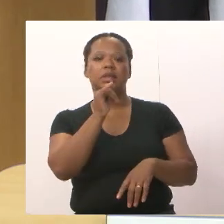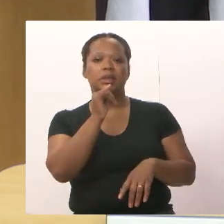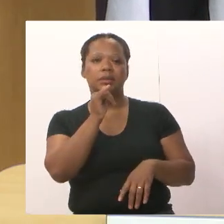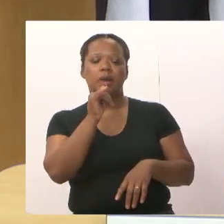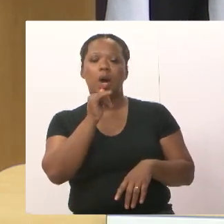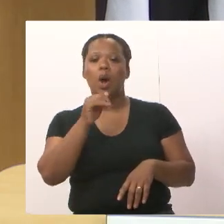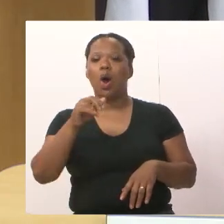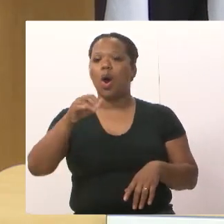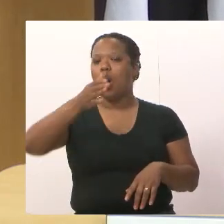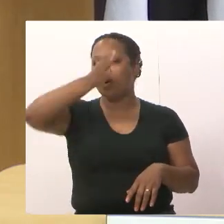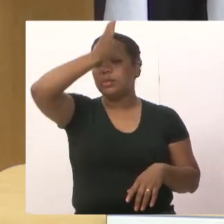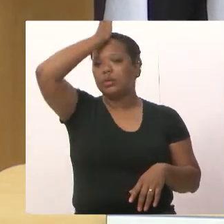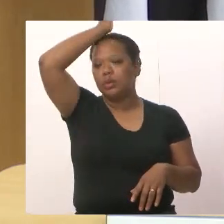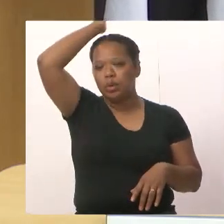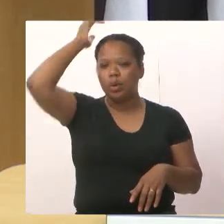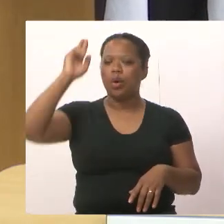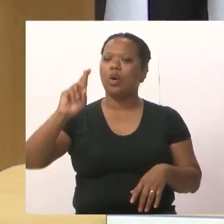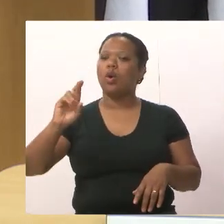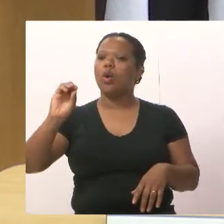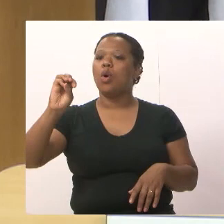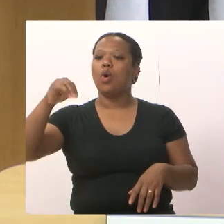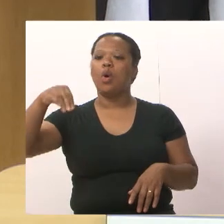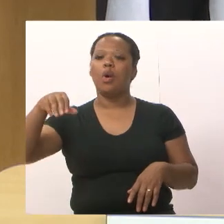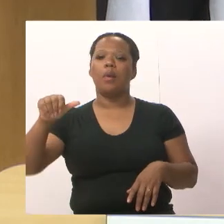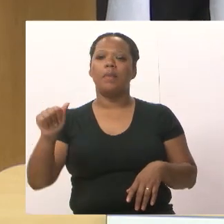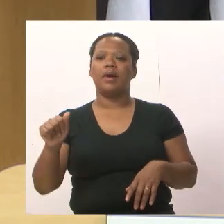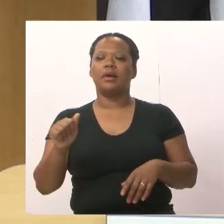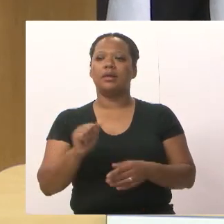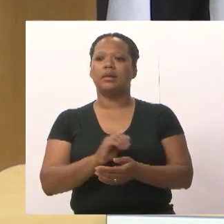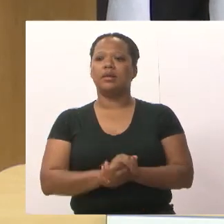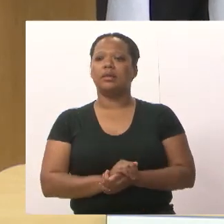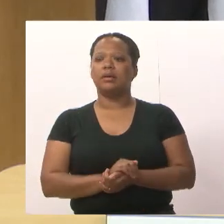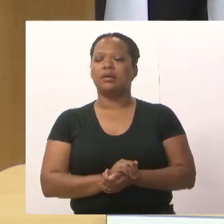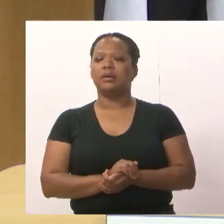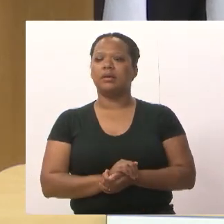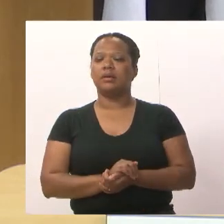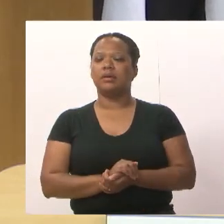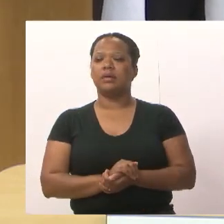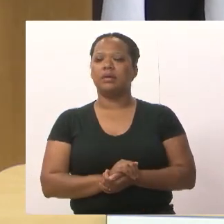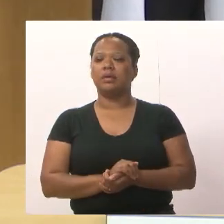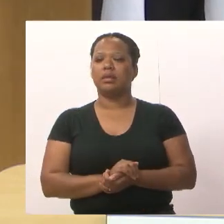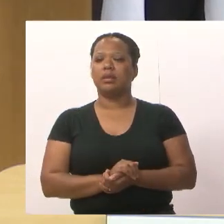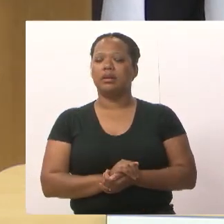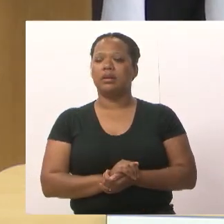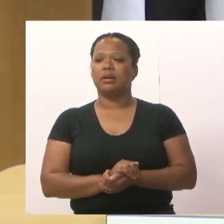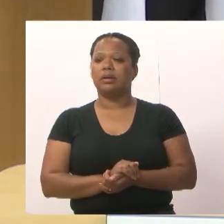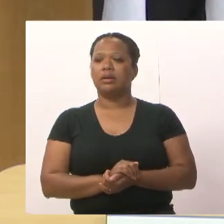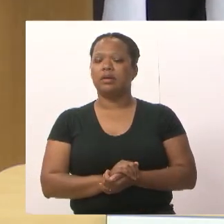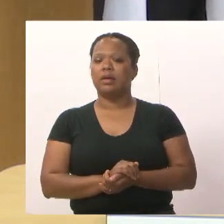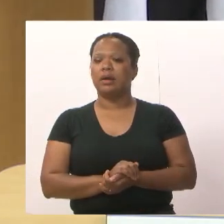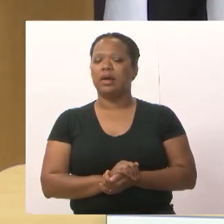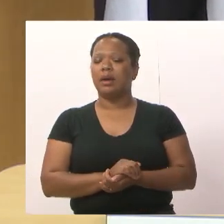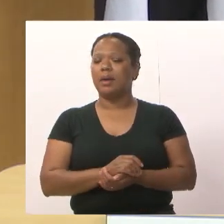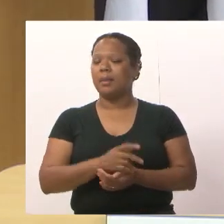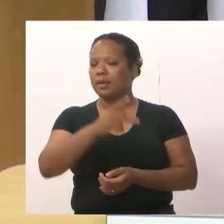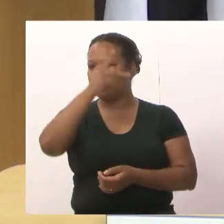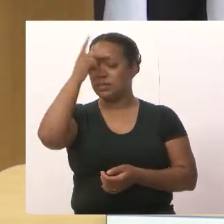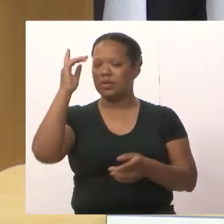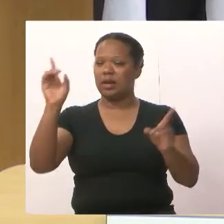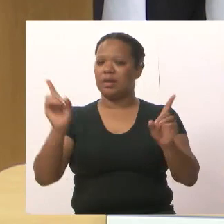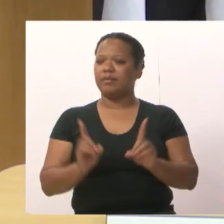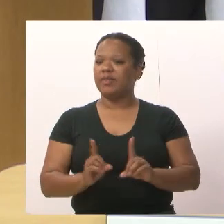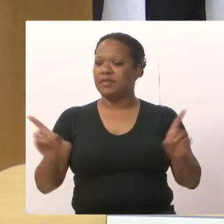de Roma, na época dos guardas lá. Roma pegava as pessoas com